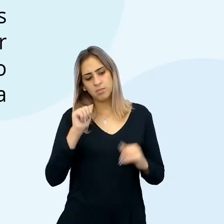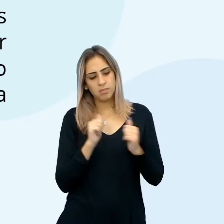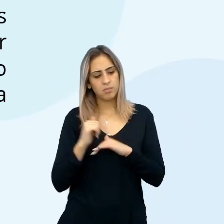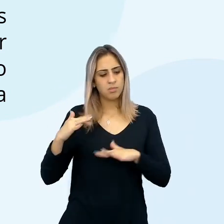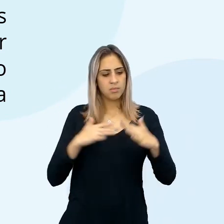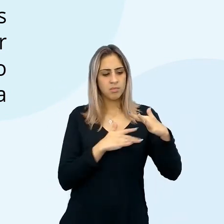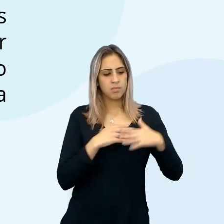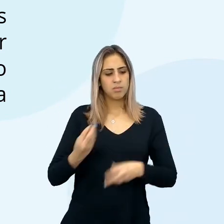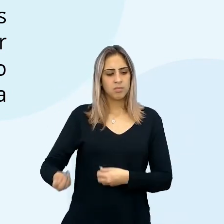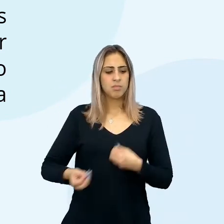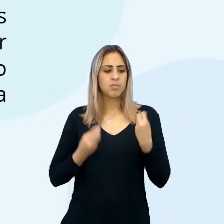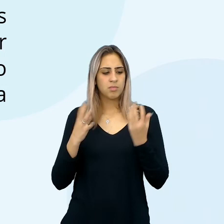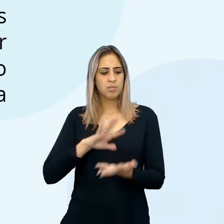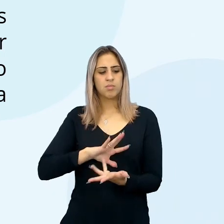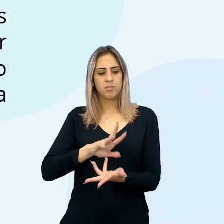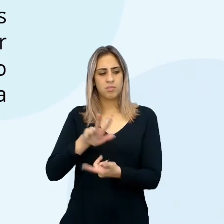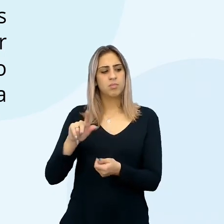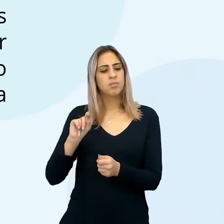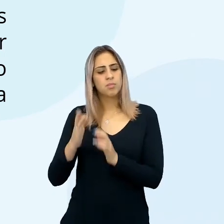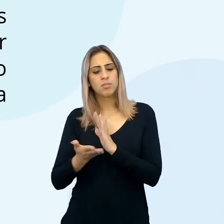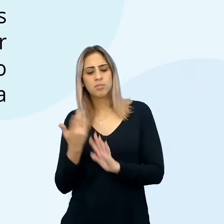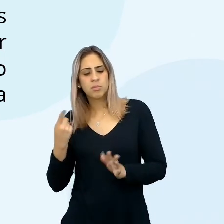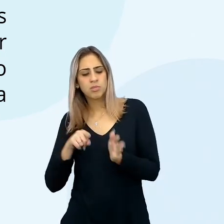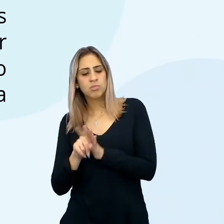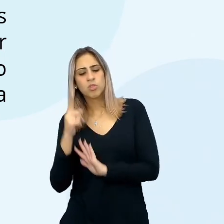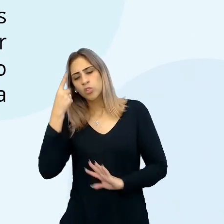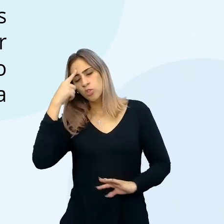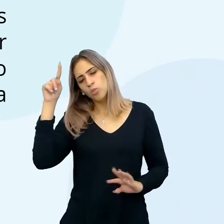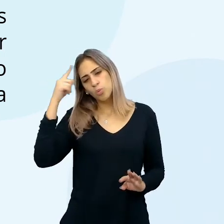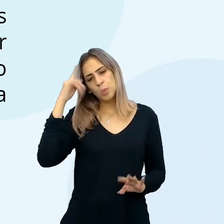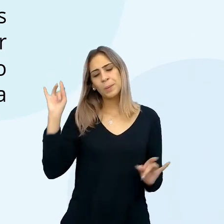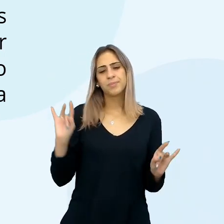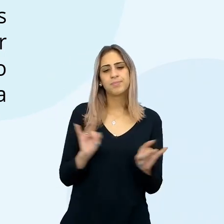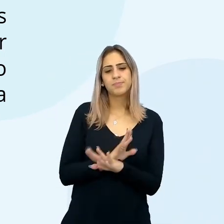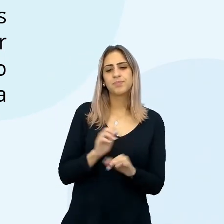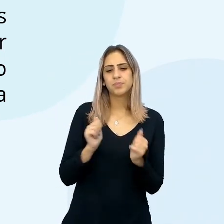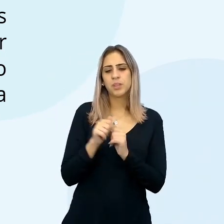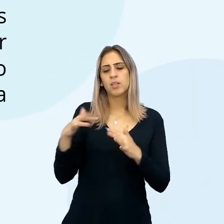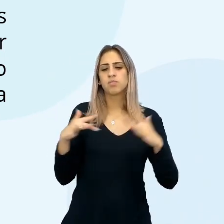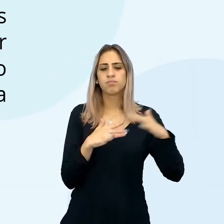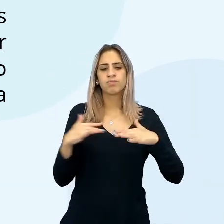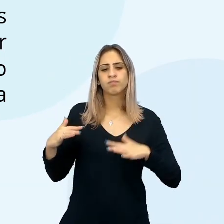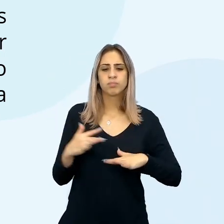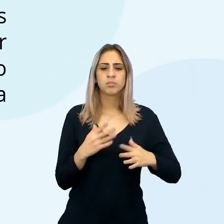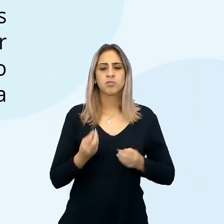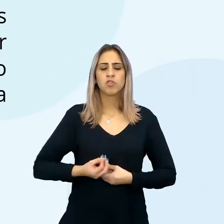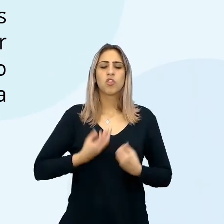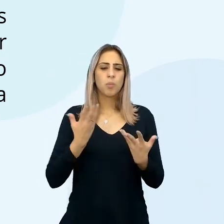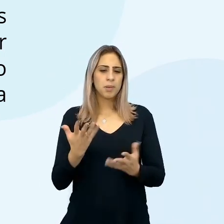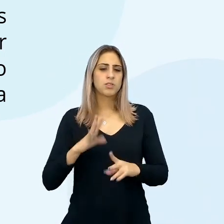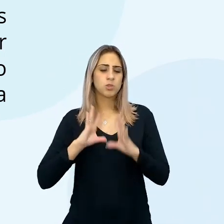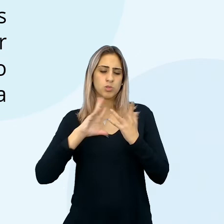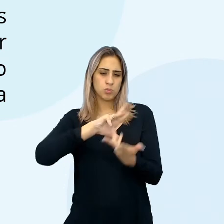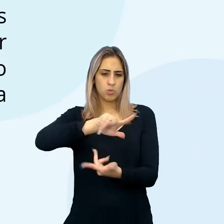de dados globais? Quem tira conclusões com esse fluxo de dados globais?